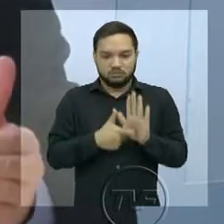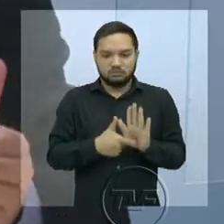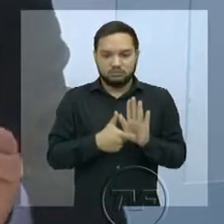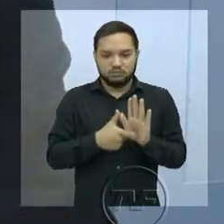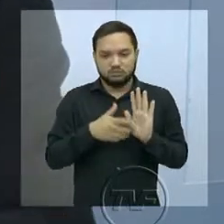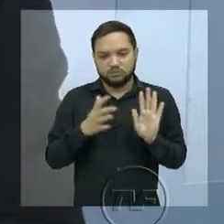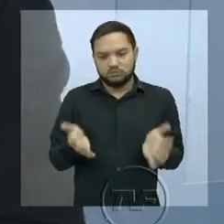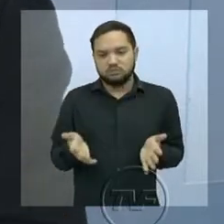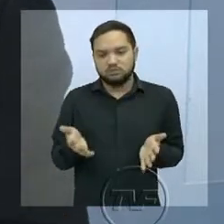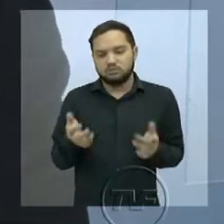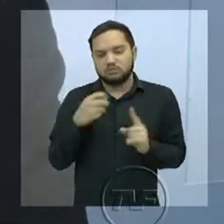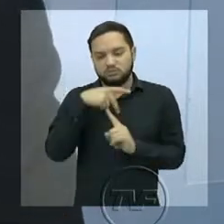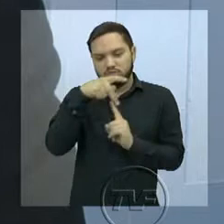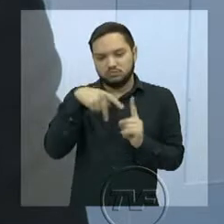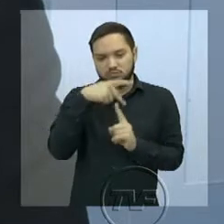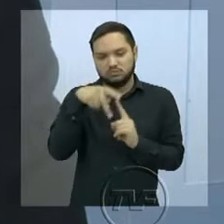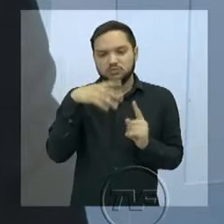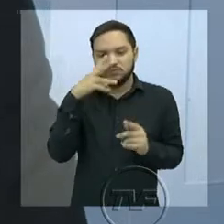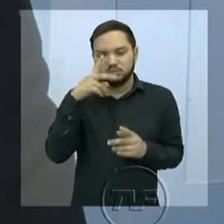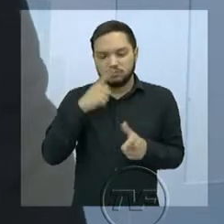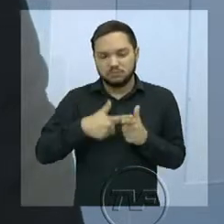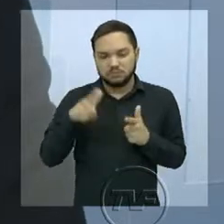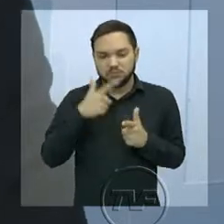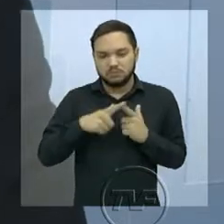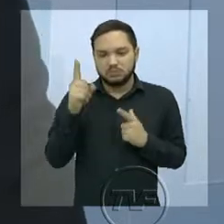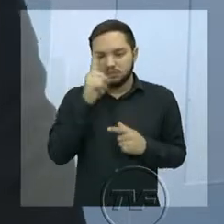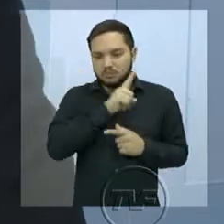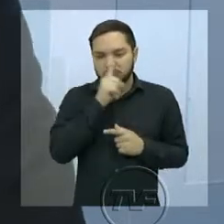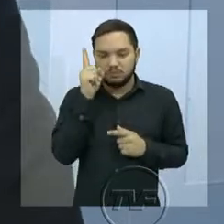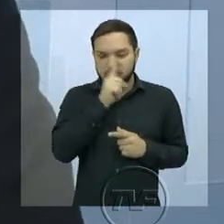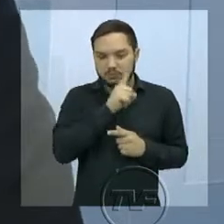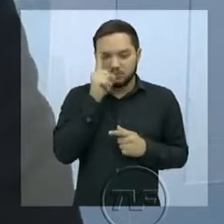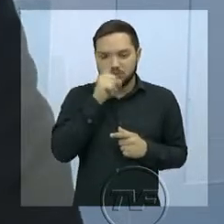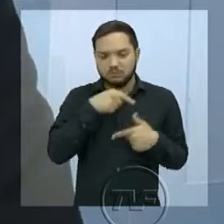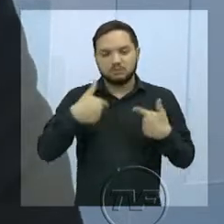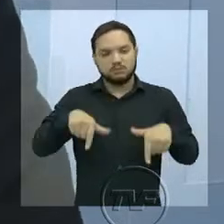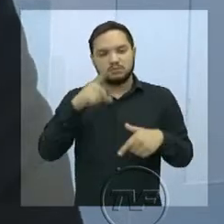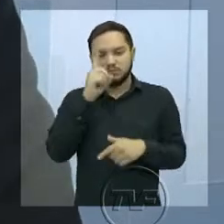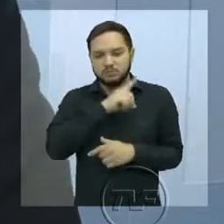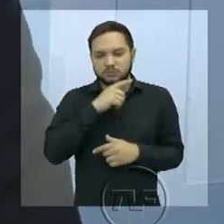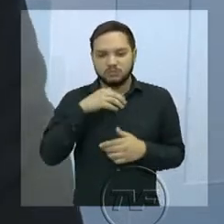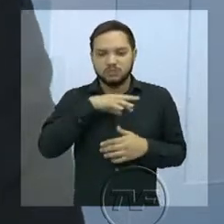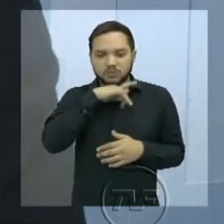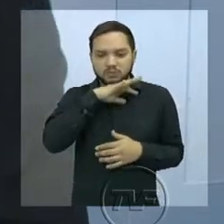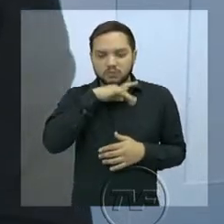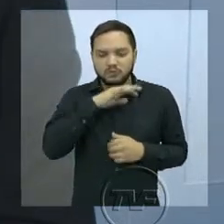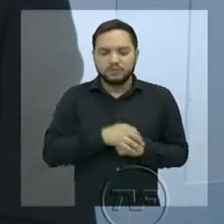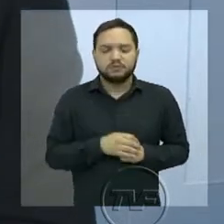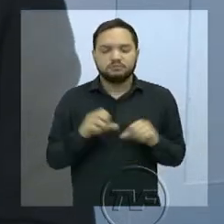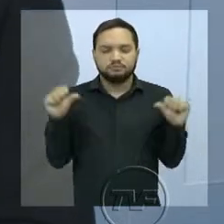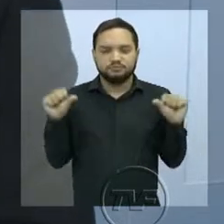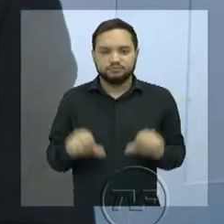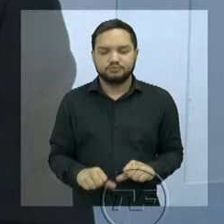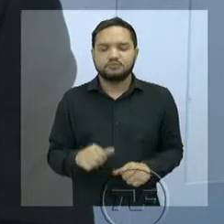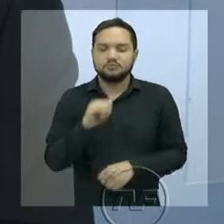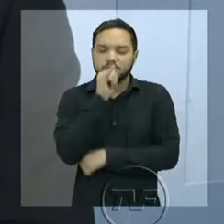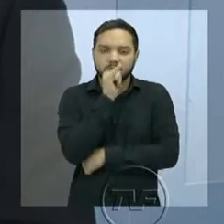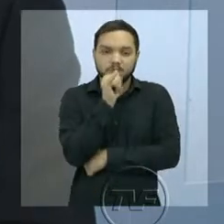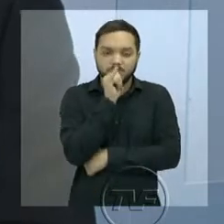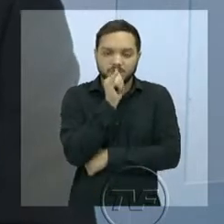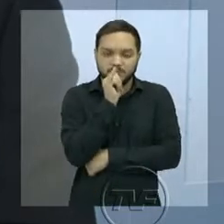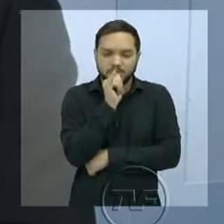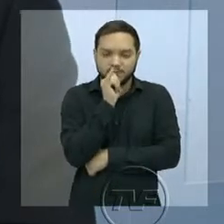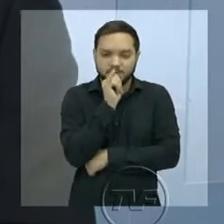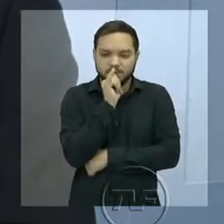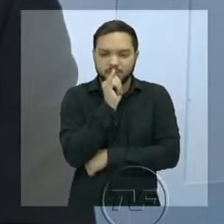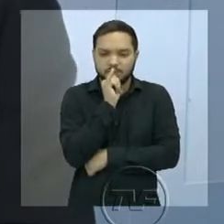cenário de precarização do que agora a gente chamava de trabalho ou emprego. Por exemplo, vamos